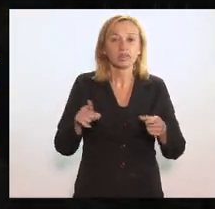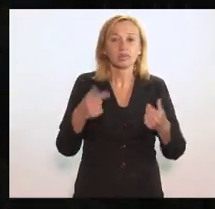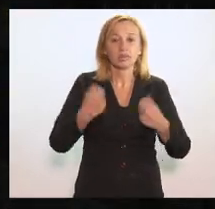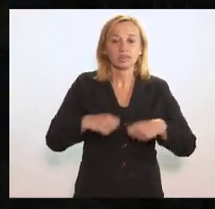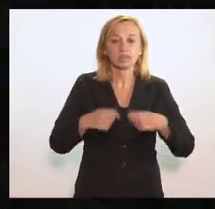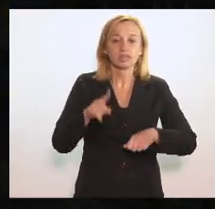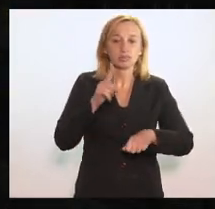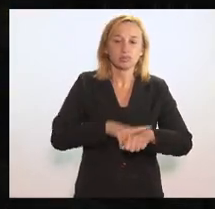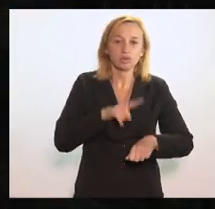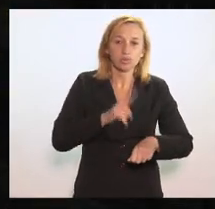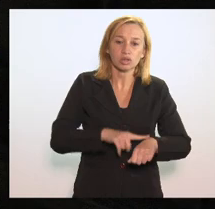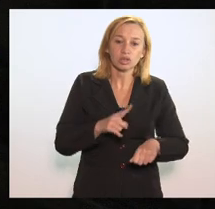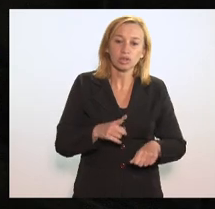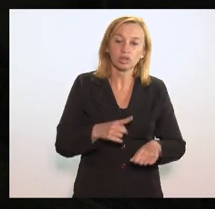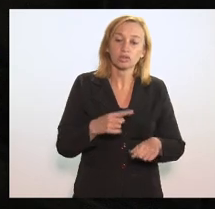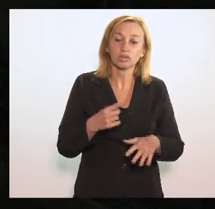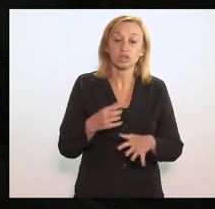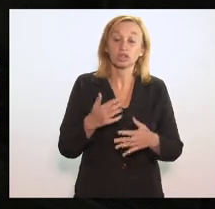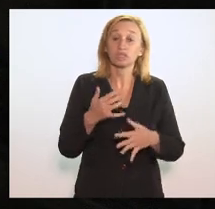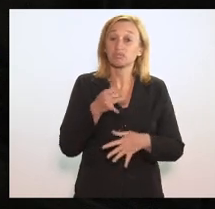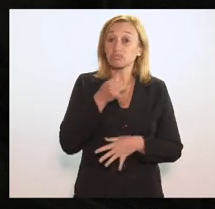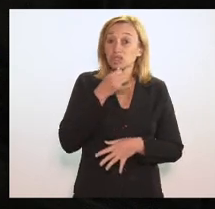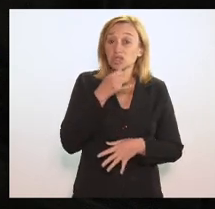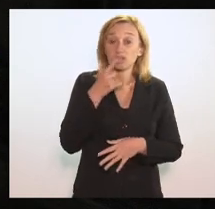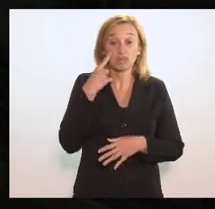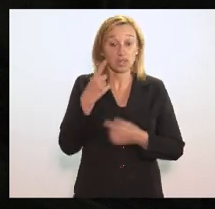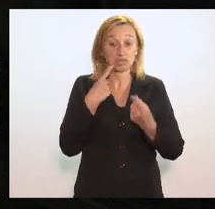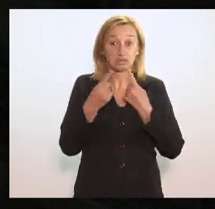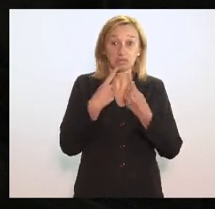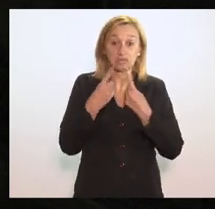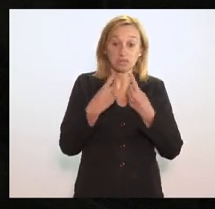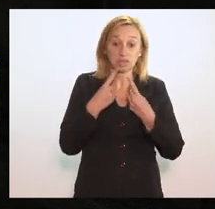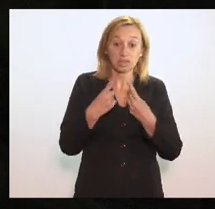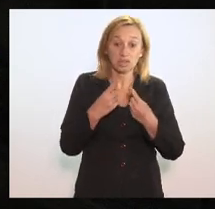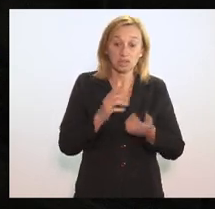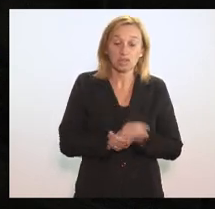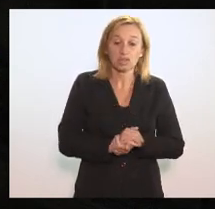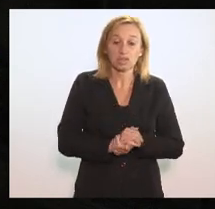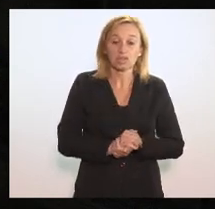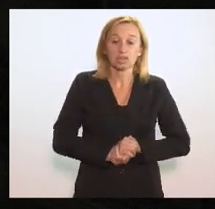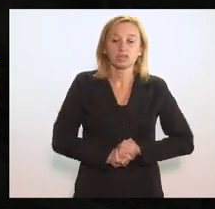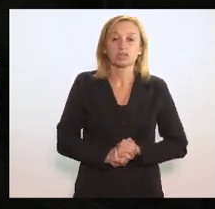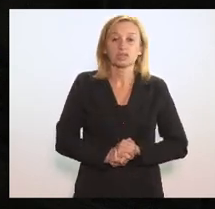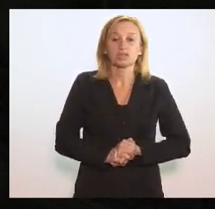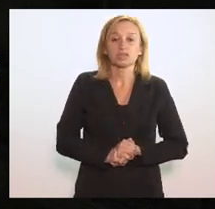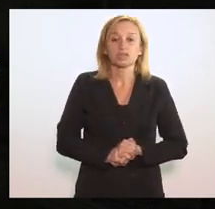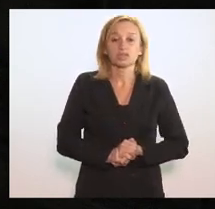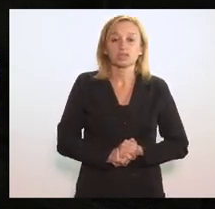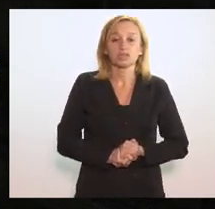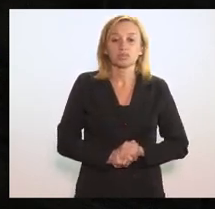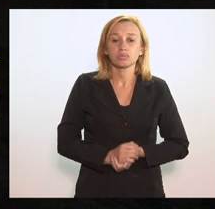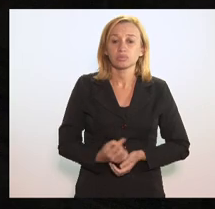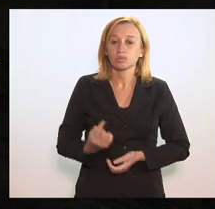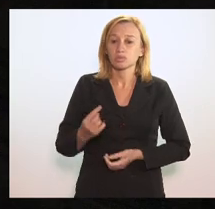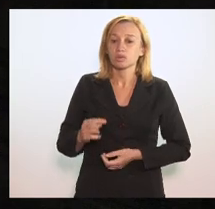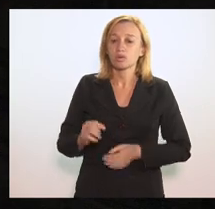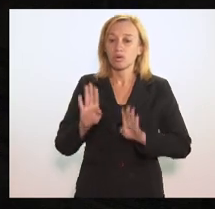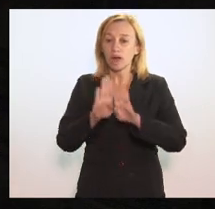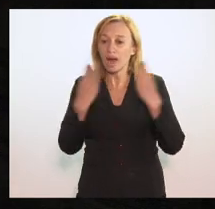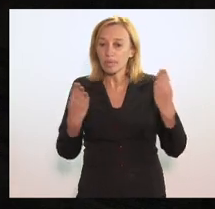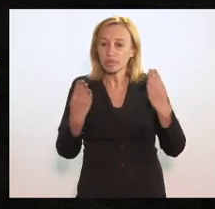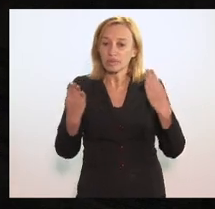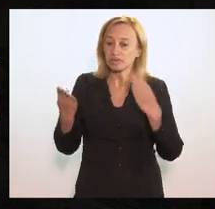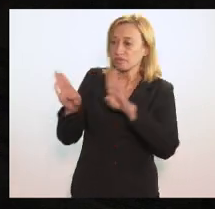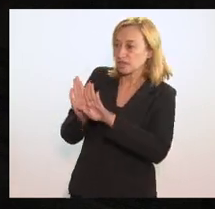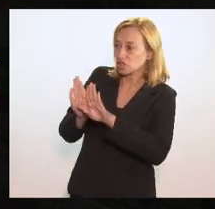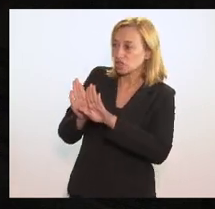momento, e o que me deixa perplexo com esse tipo de debate, são os contrapontos: ou abre ou fecha. Não